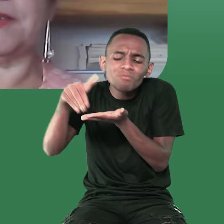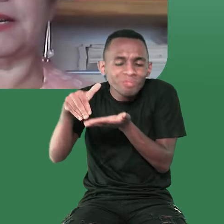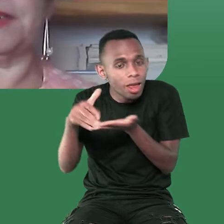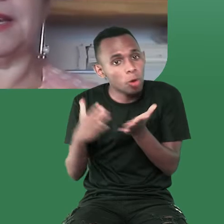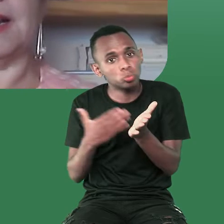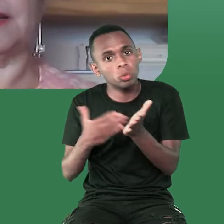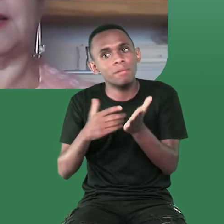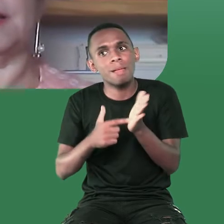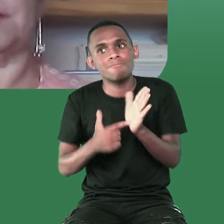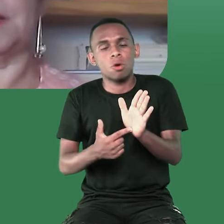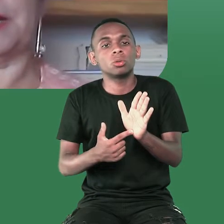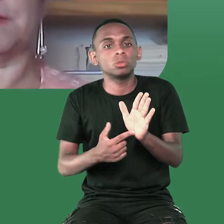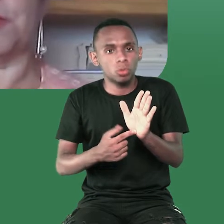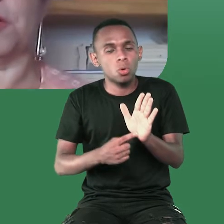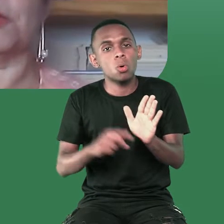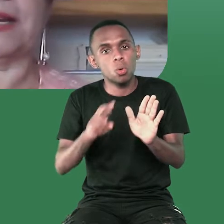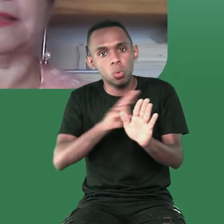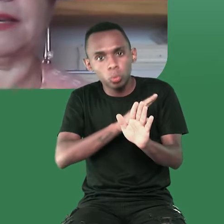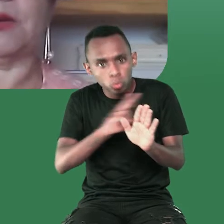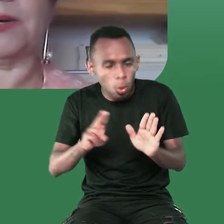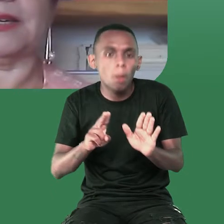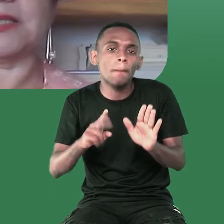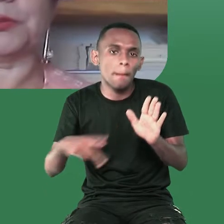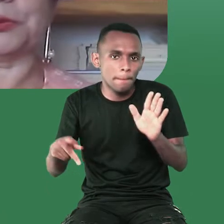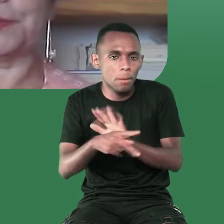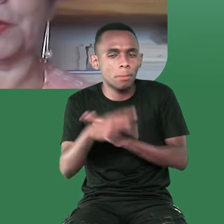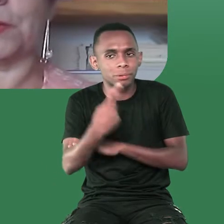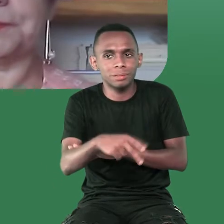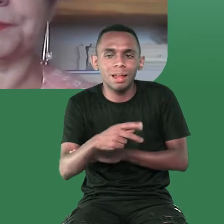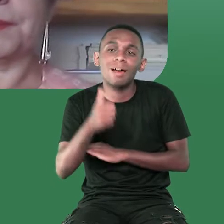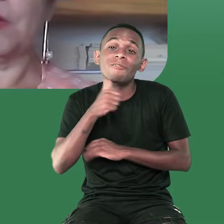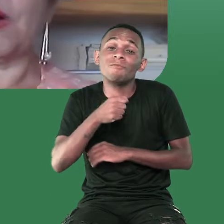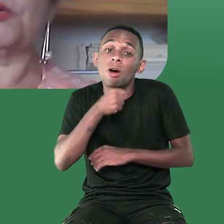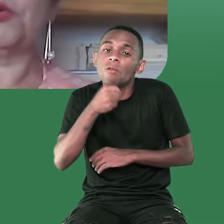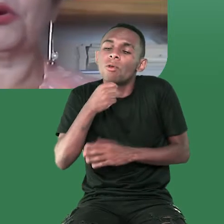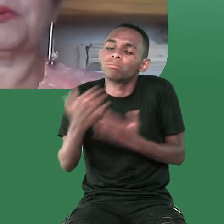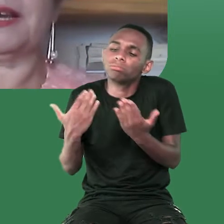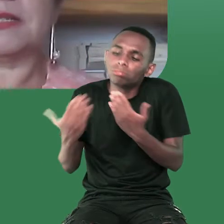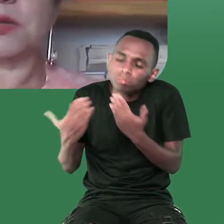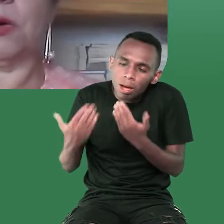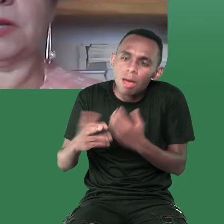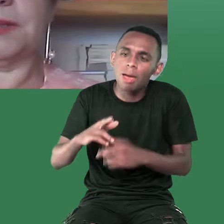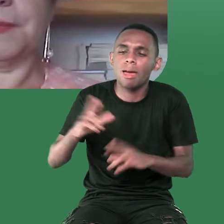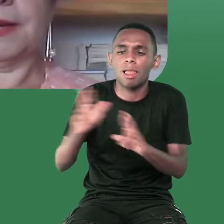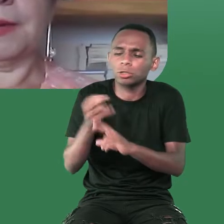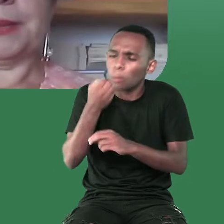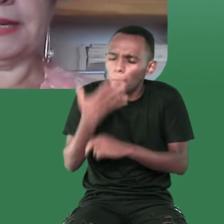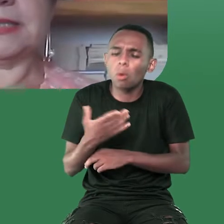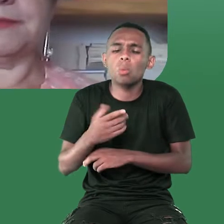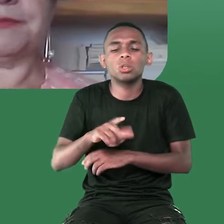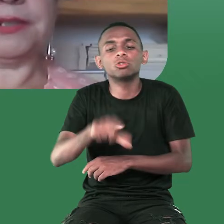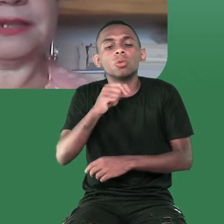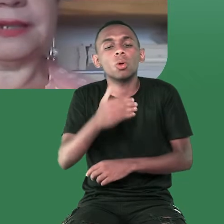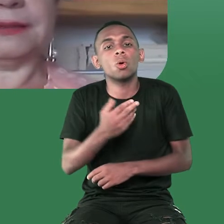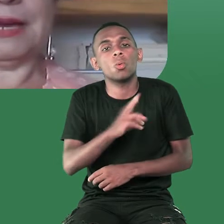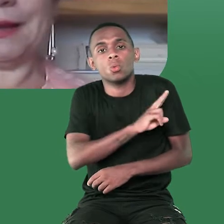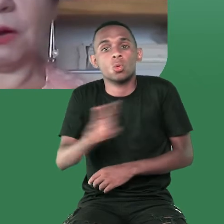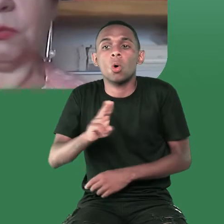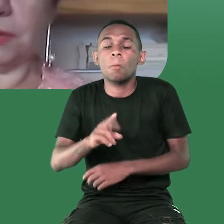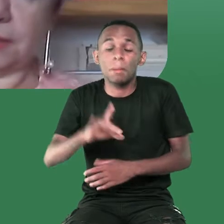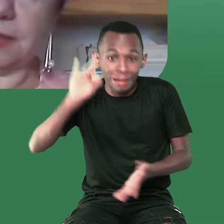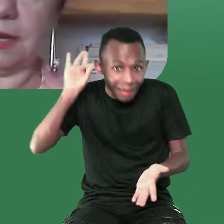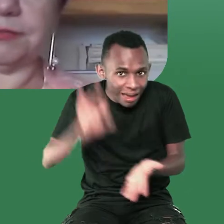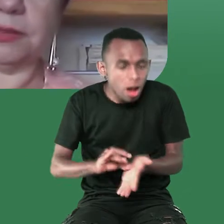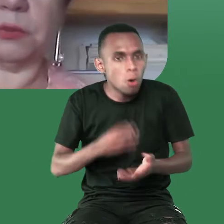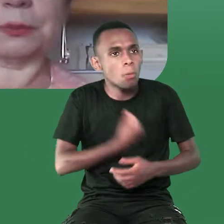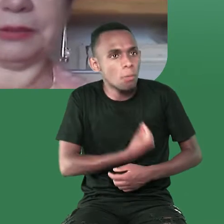que ela vai revelar, né, e revela para a avó, com quem ela tem uma relação muito boa, qual o nome que ela escolhe para essa vida